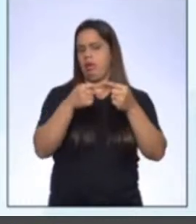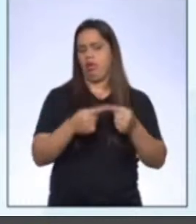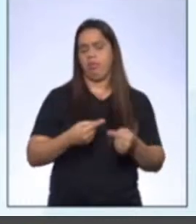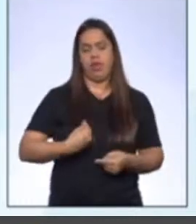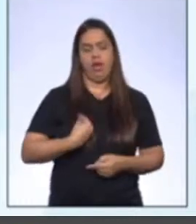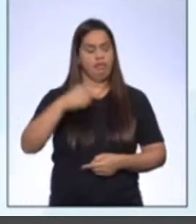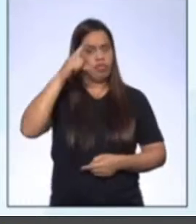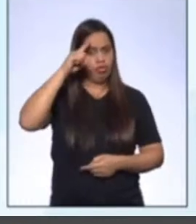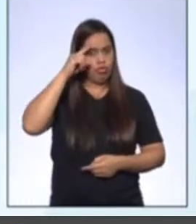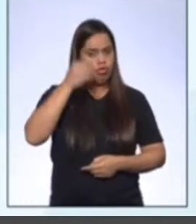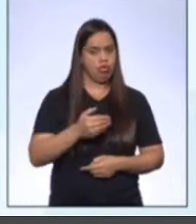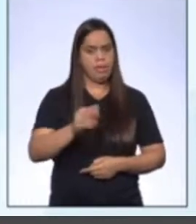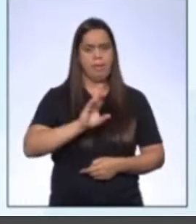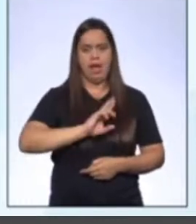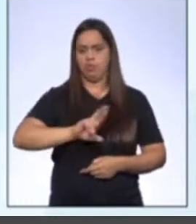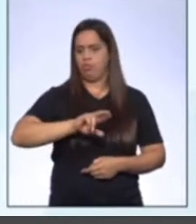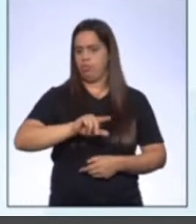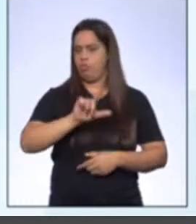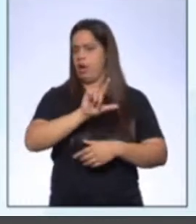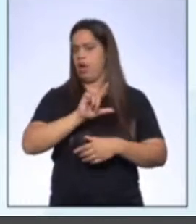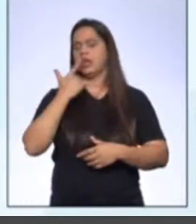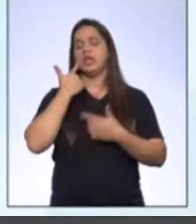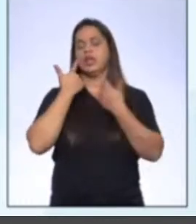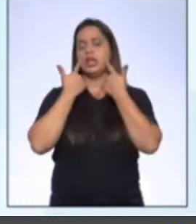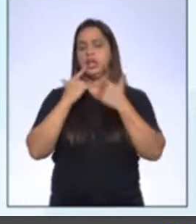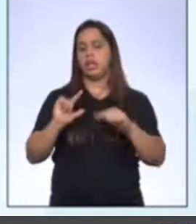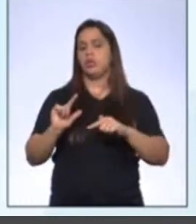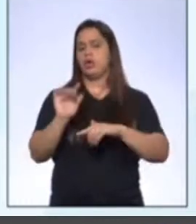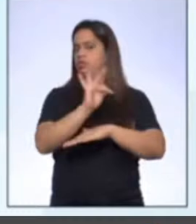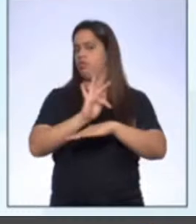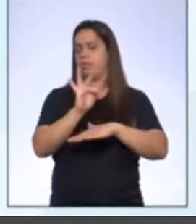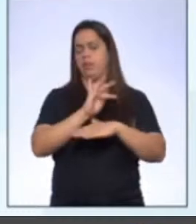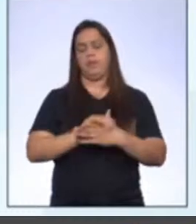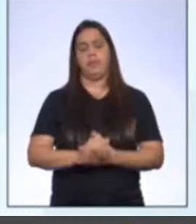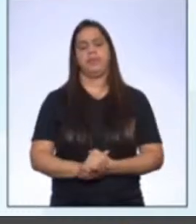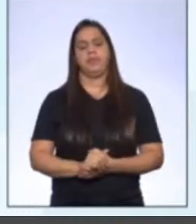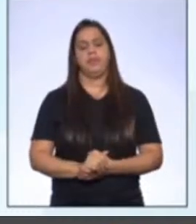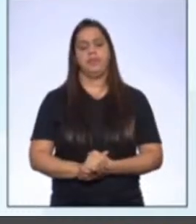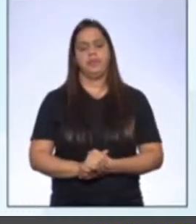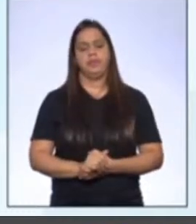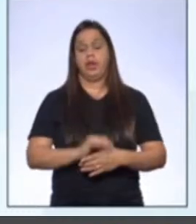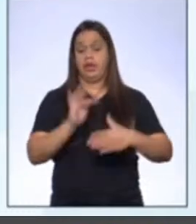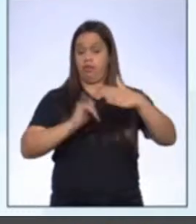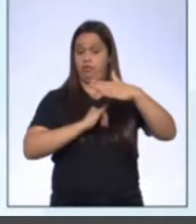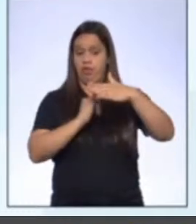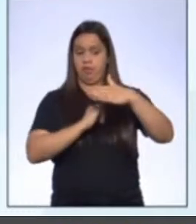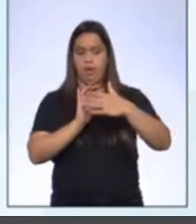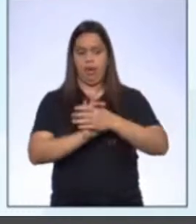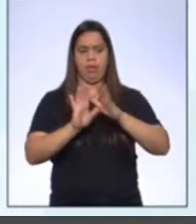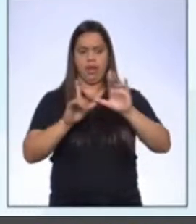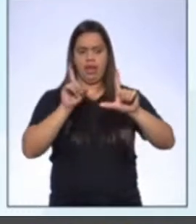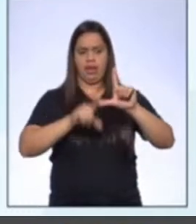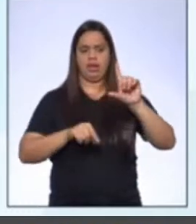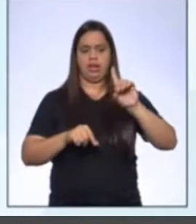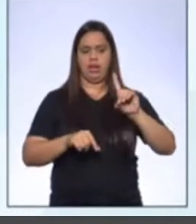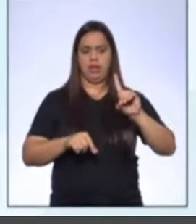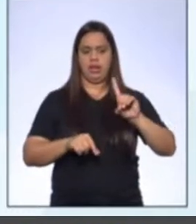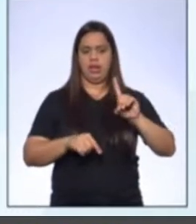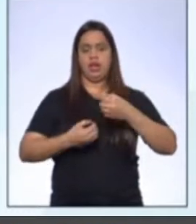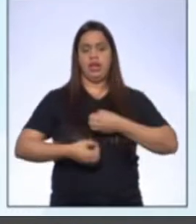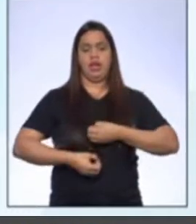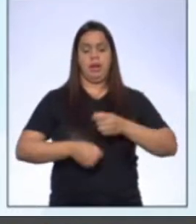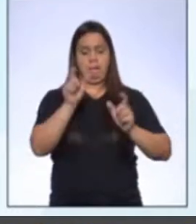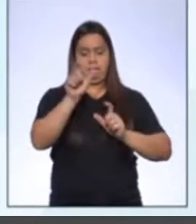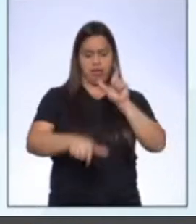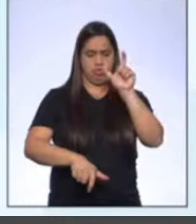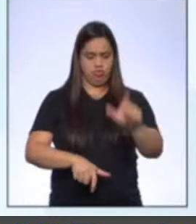mas não de com linguagem formal, tá bom? Na alternativa D, tá assim, informações das pessoas, né? Apresentar informações